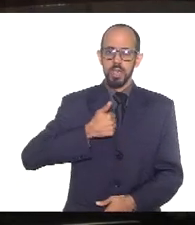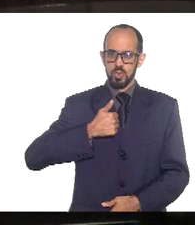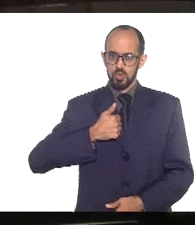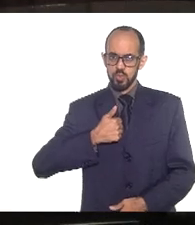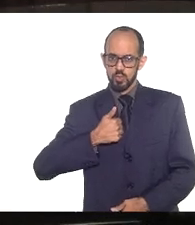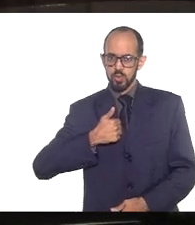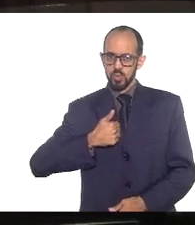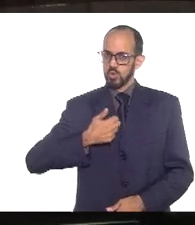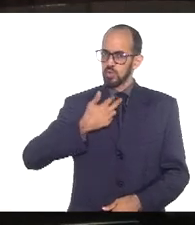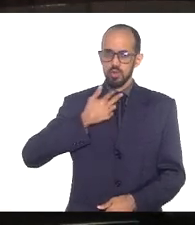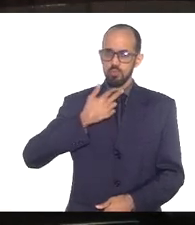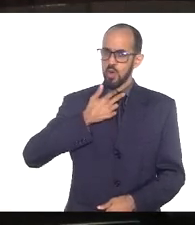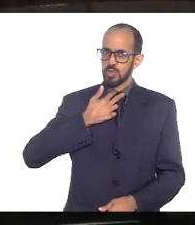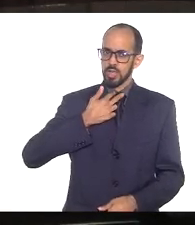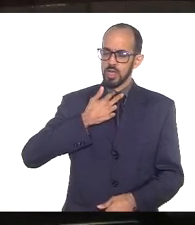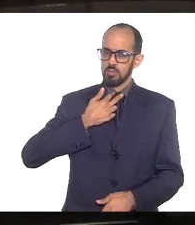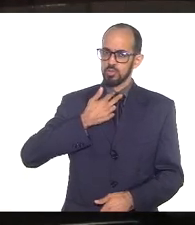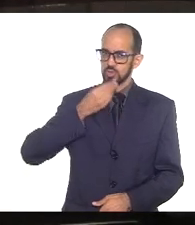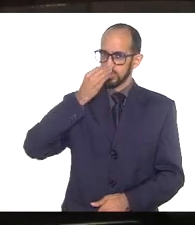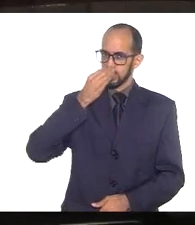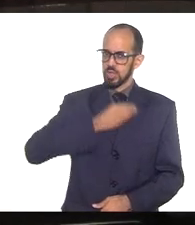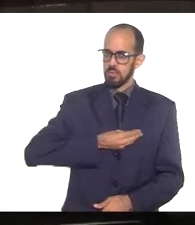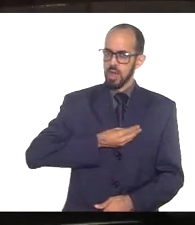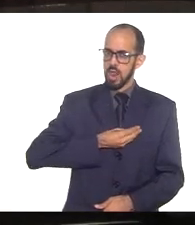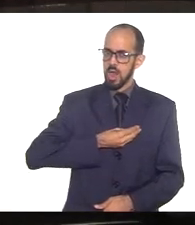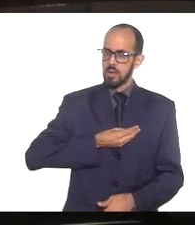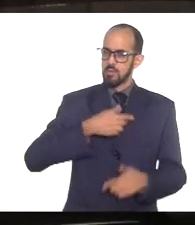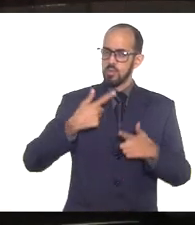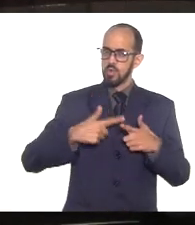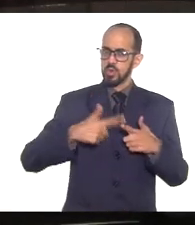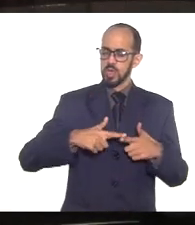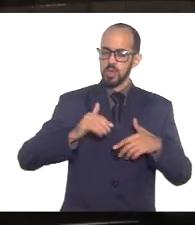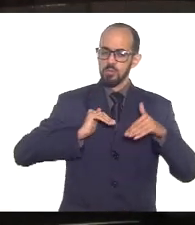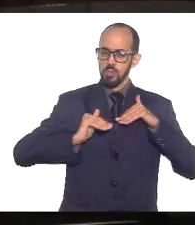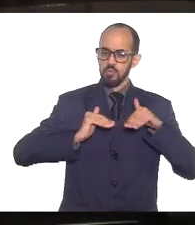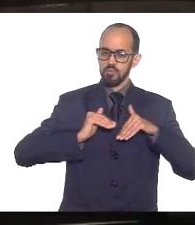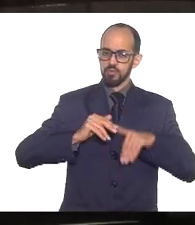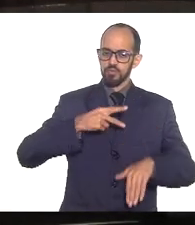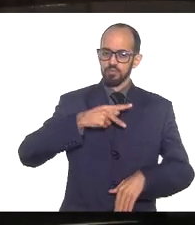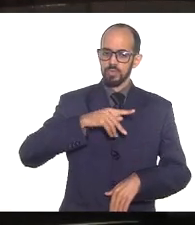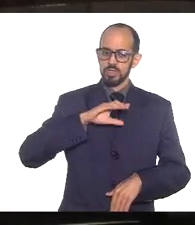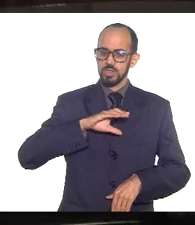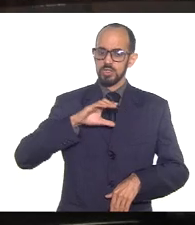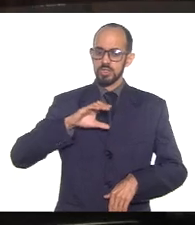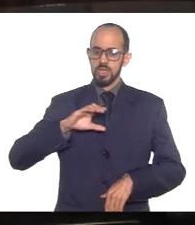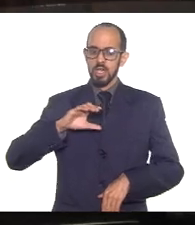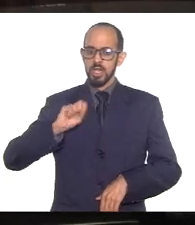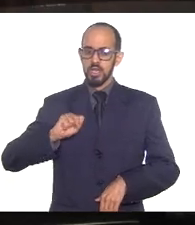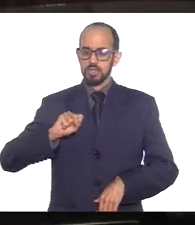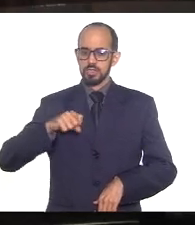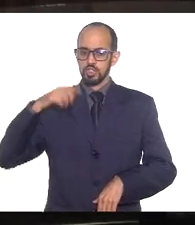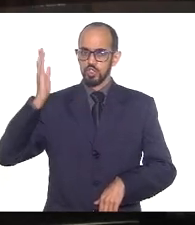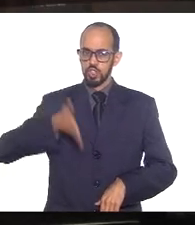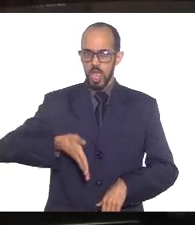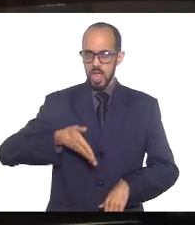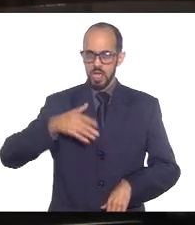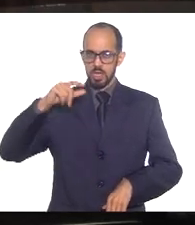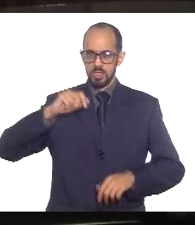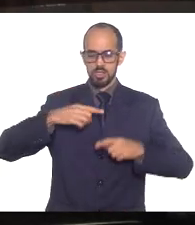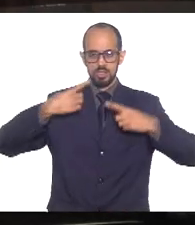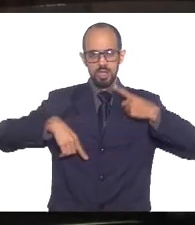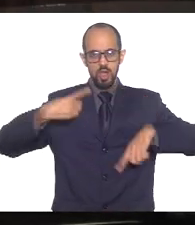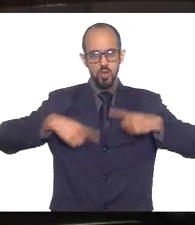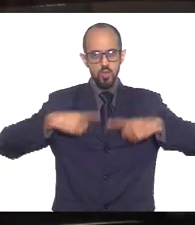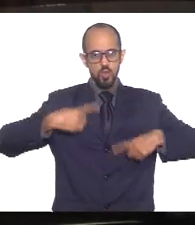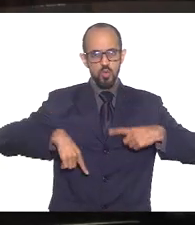não podemos abrir mão até porque o movimento PCs já negociou com